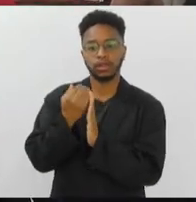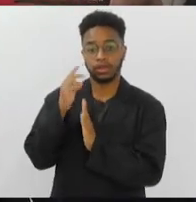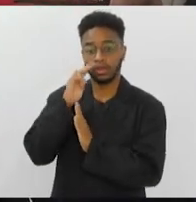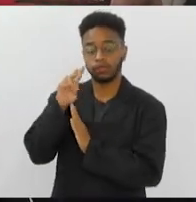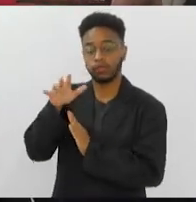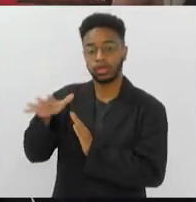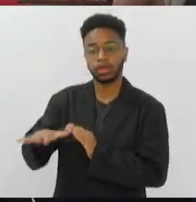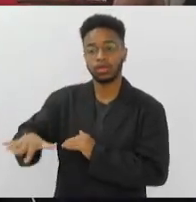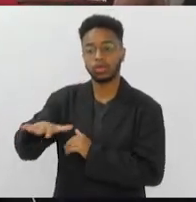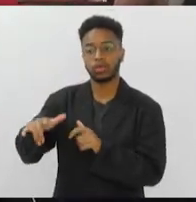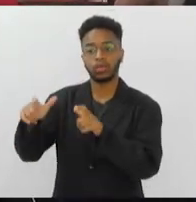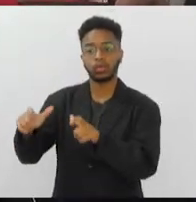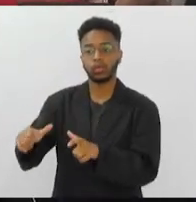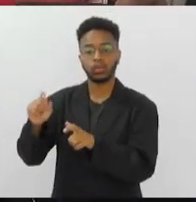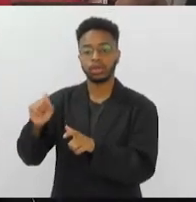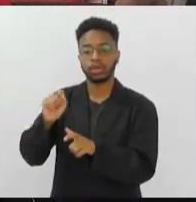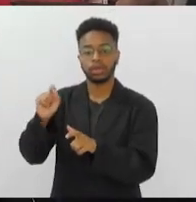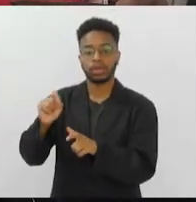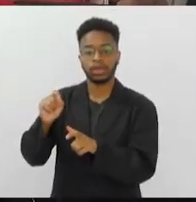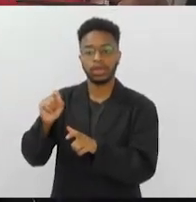que